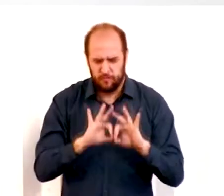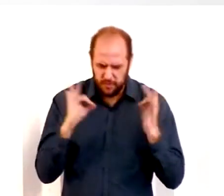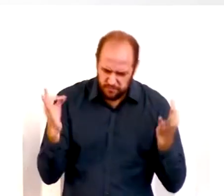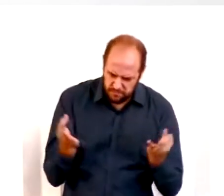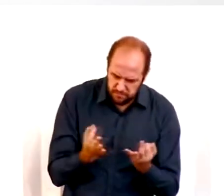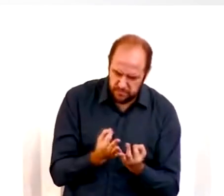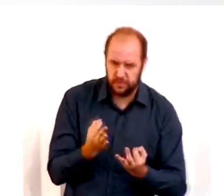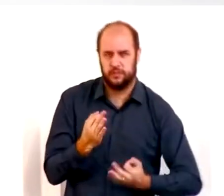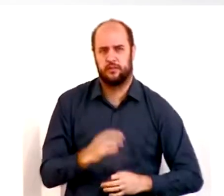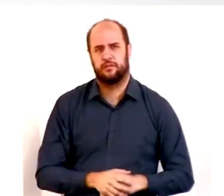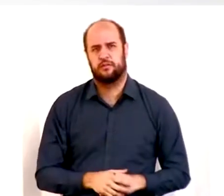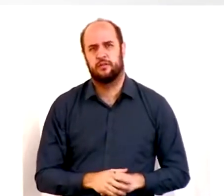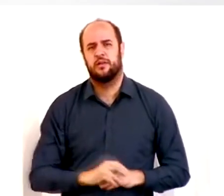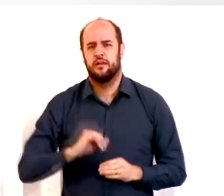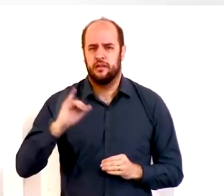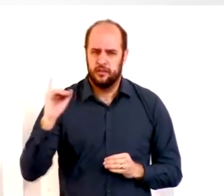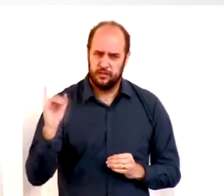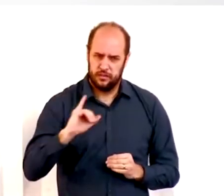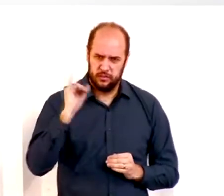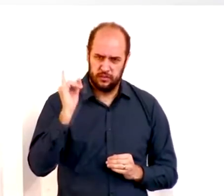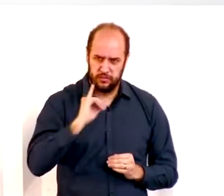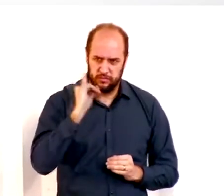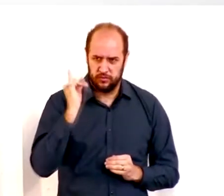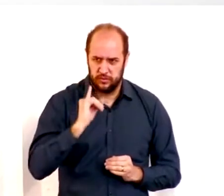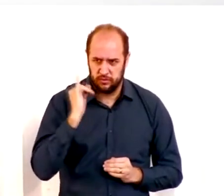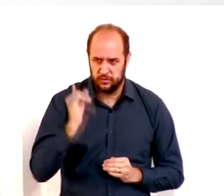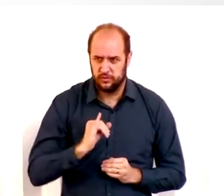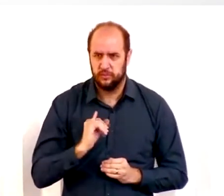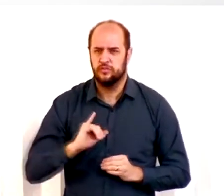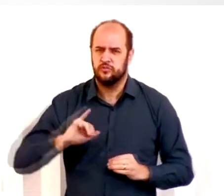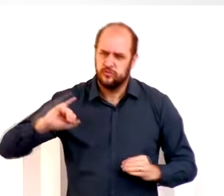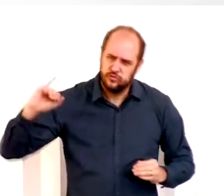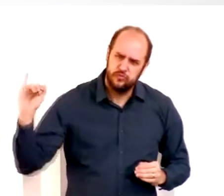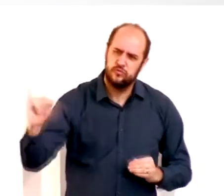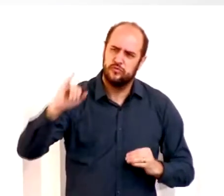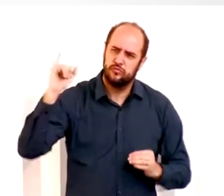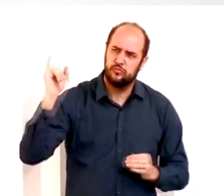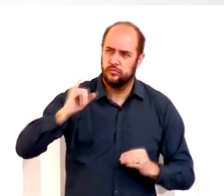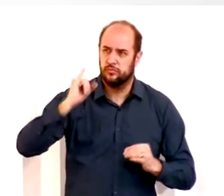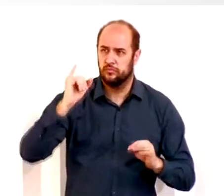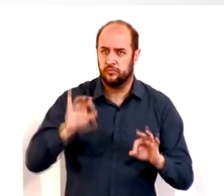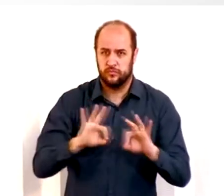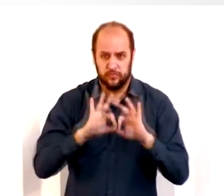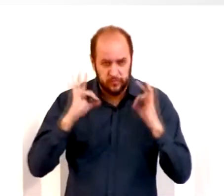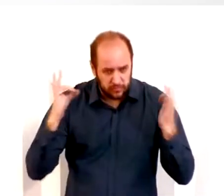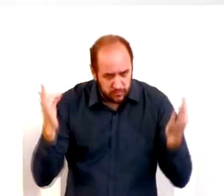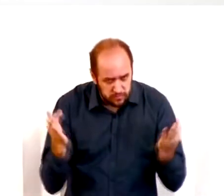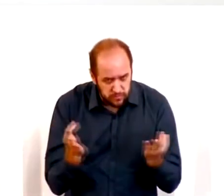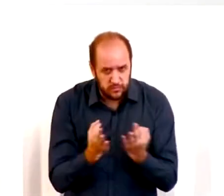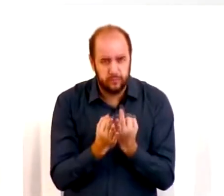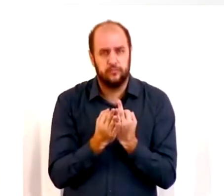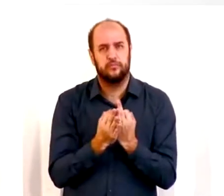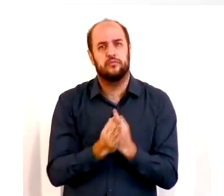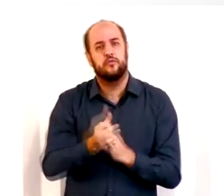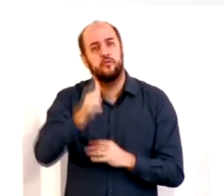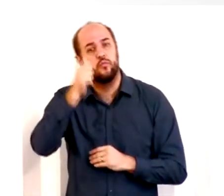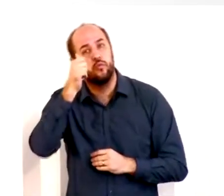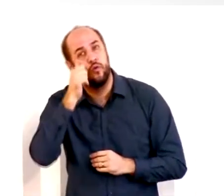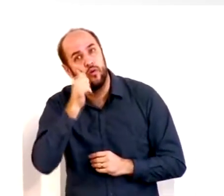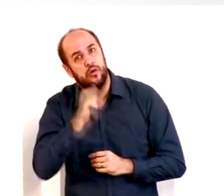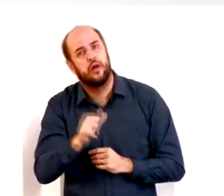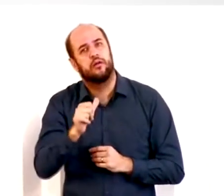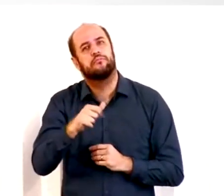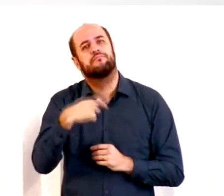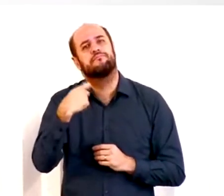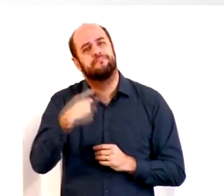família. A importância grande, enorme na família. A mulher do oficial